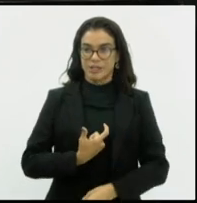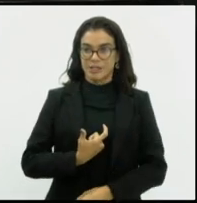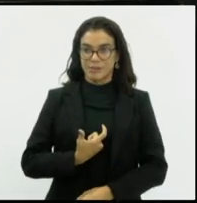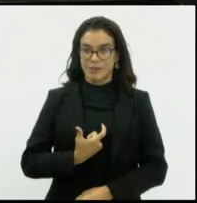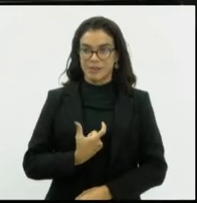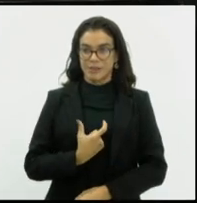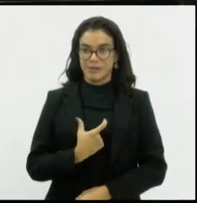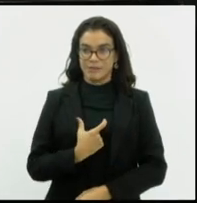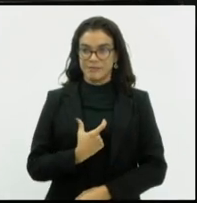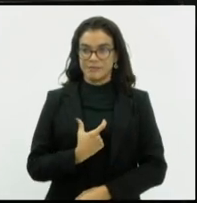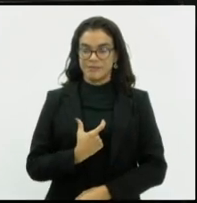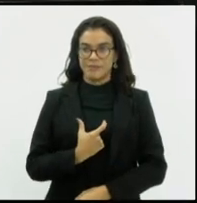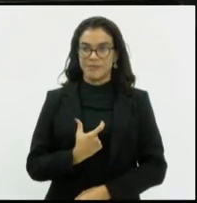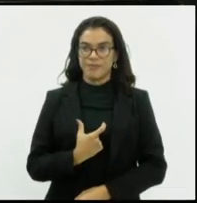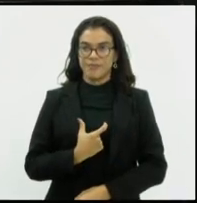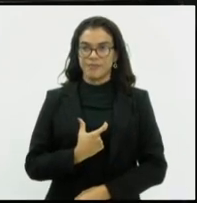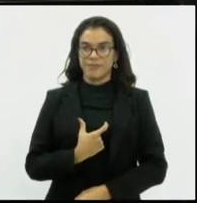E